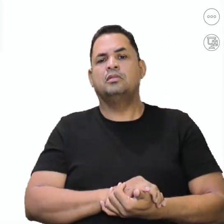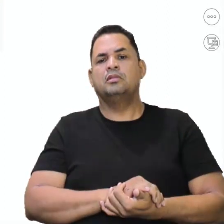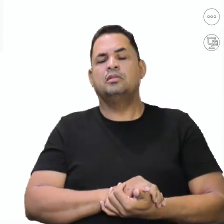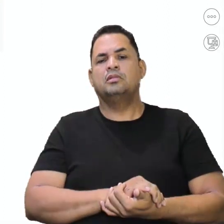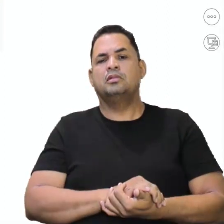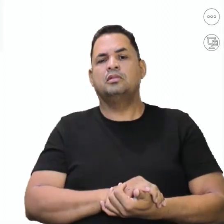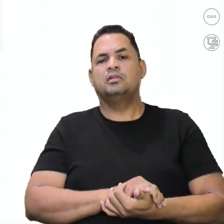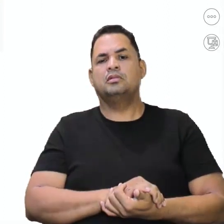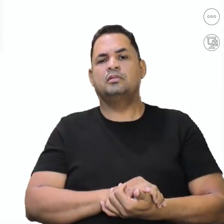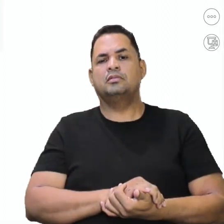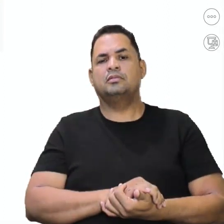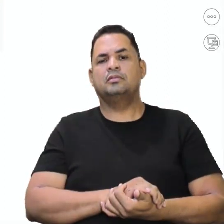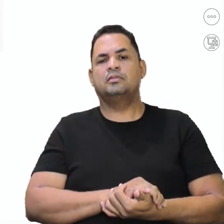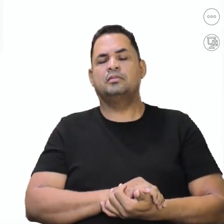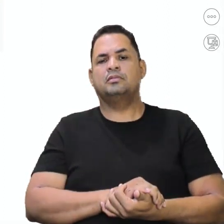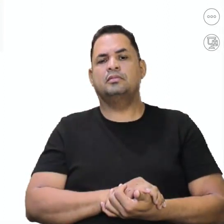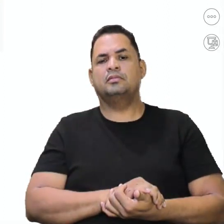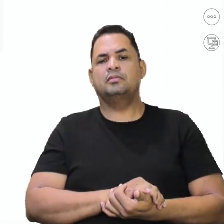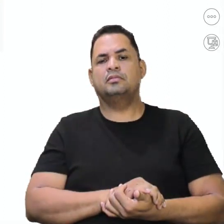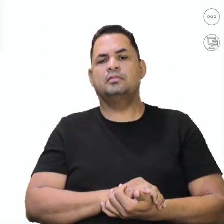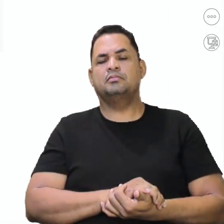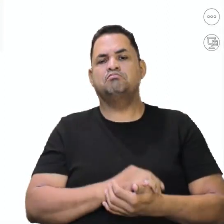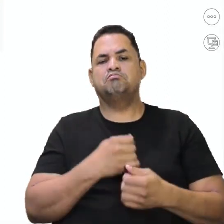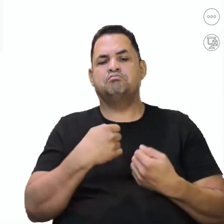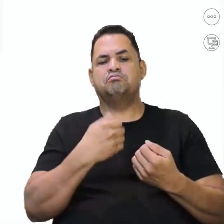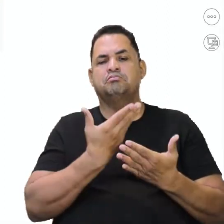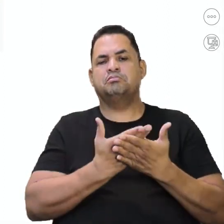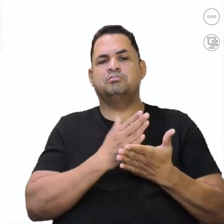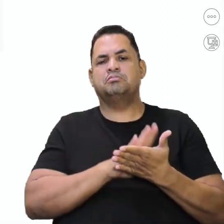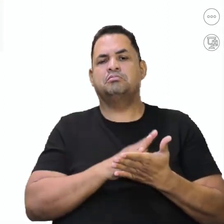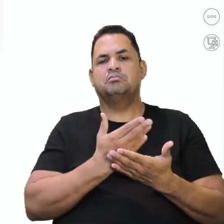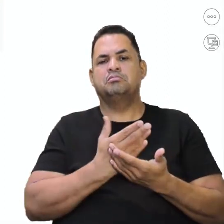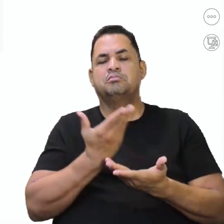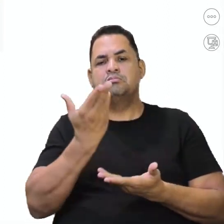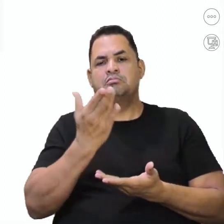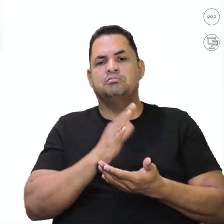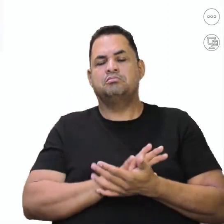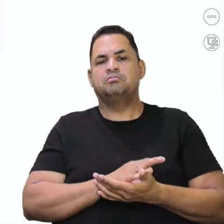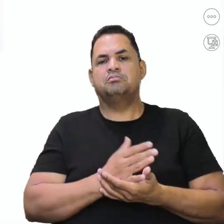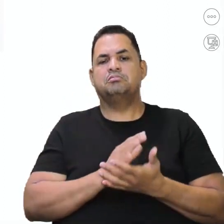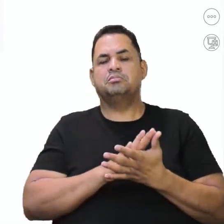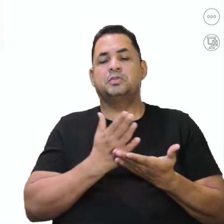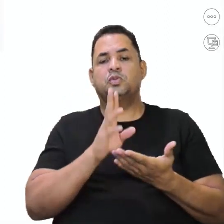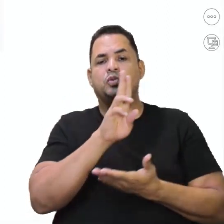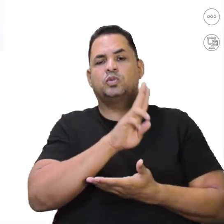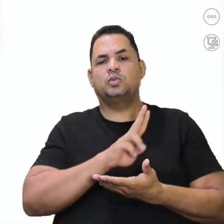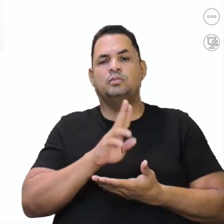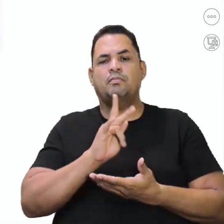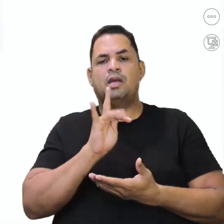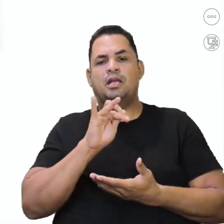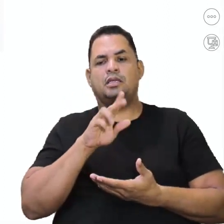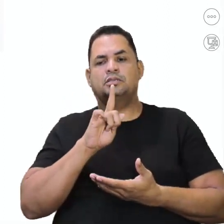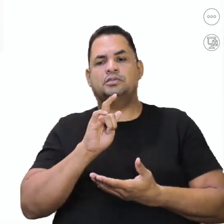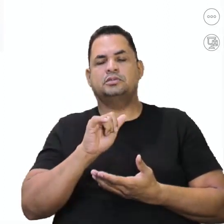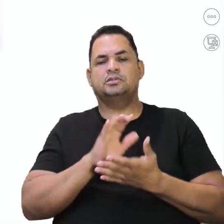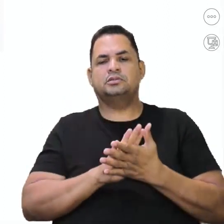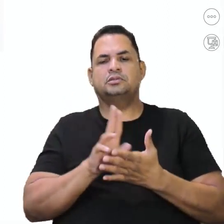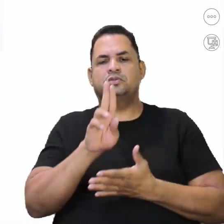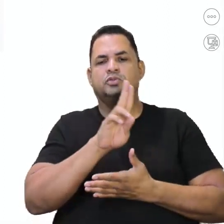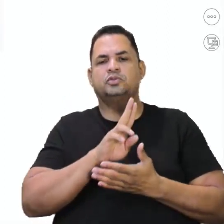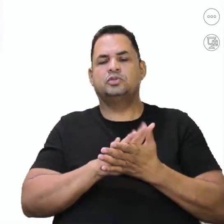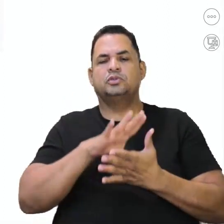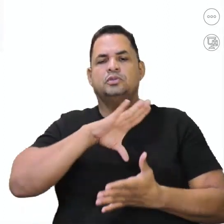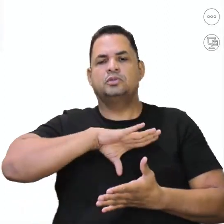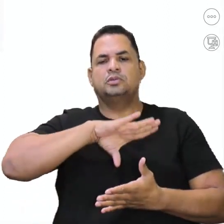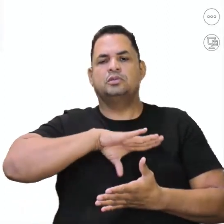marketing, elements. Eu preciso traduzir a palavra marketing? Não, marketing, né? A gente usa essa palavra, inclusive, no